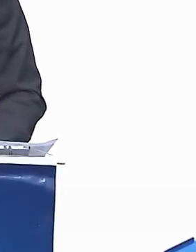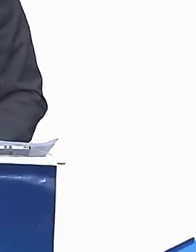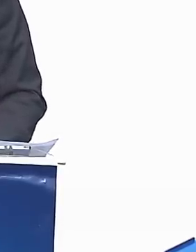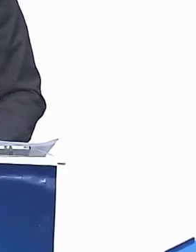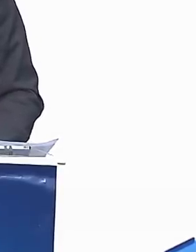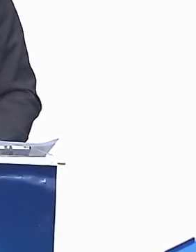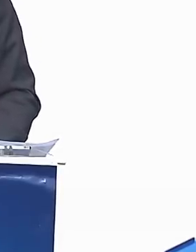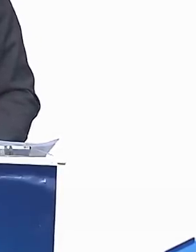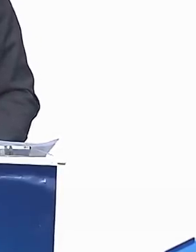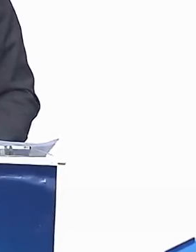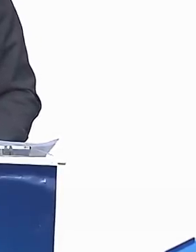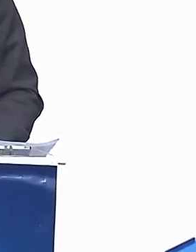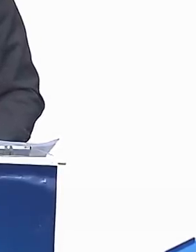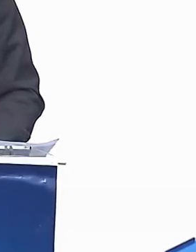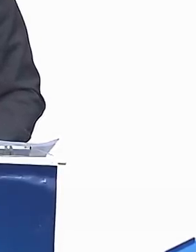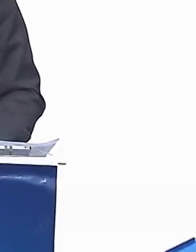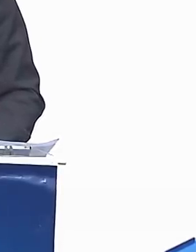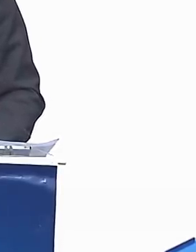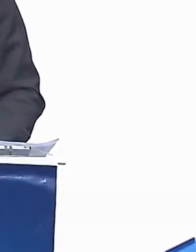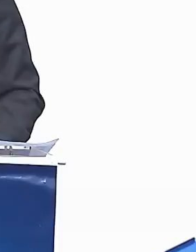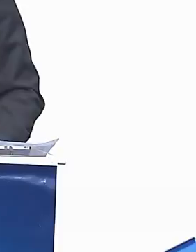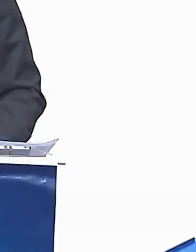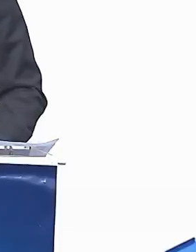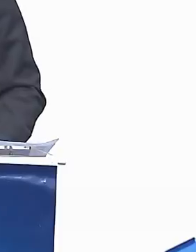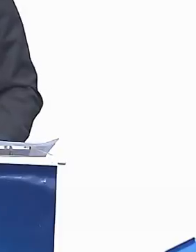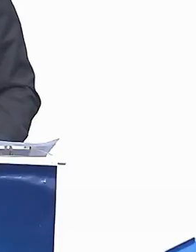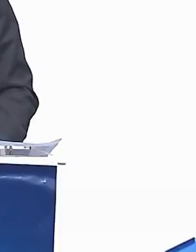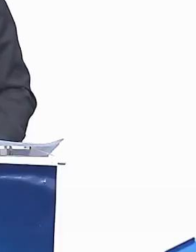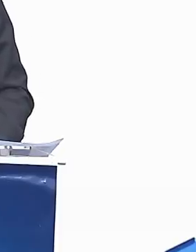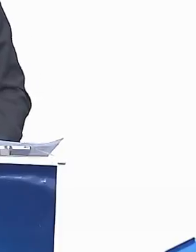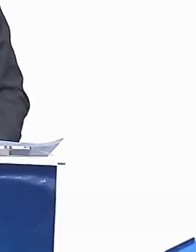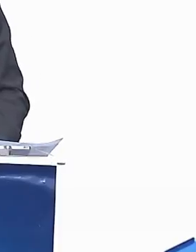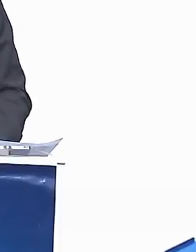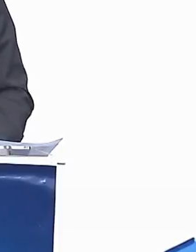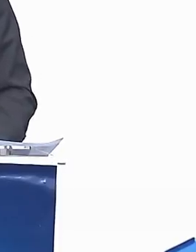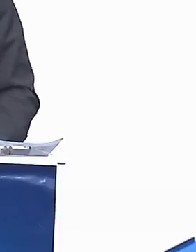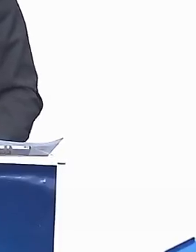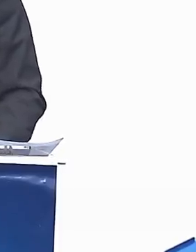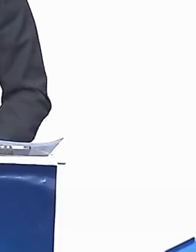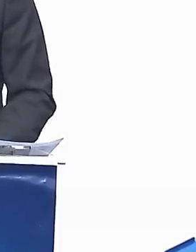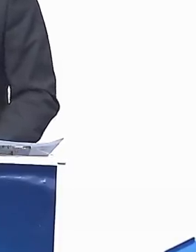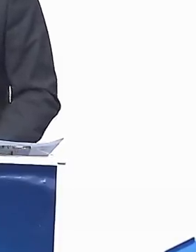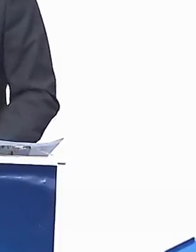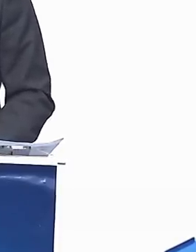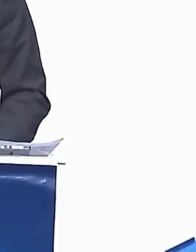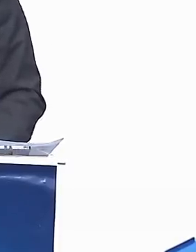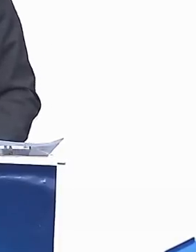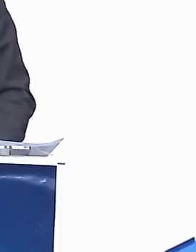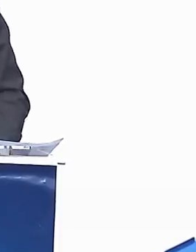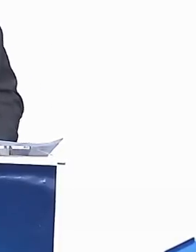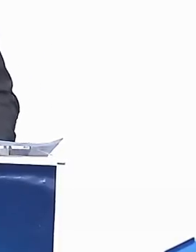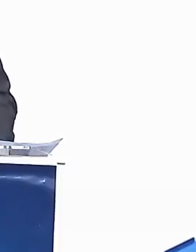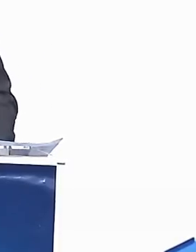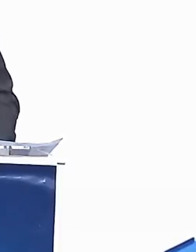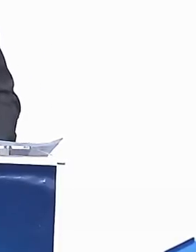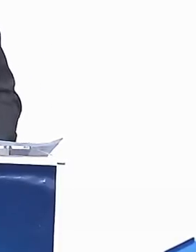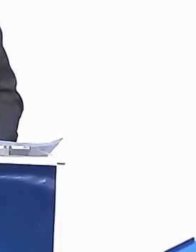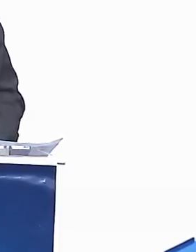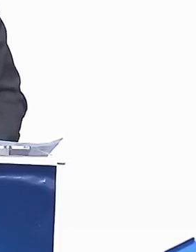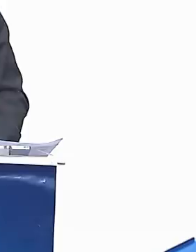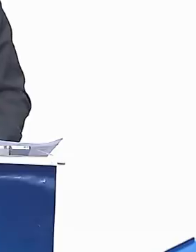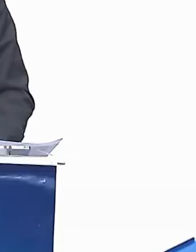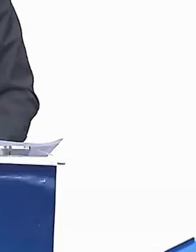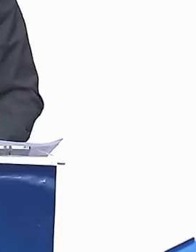previsão para o próximo trimestre é crescer. O Brasil está crescendo. E nós pegamos o Brasil numa crise ética,